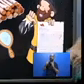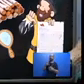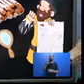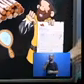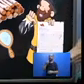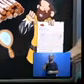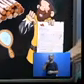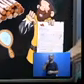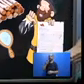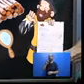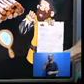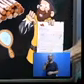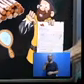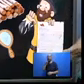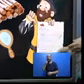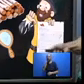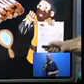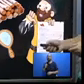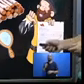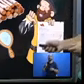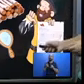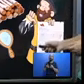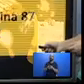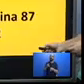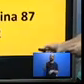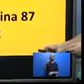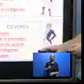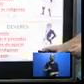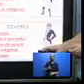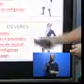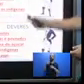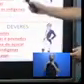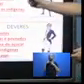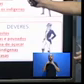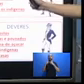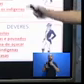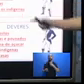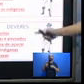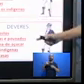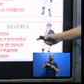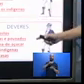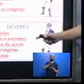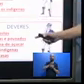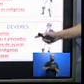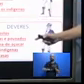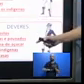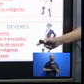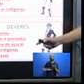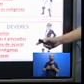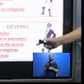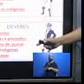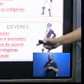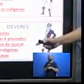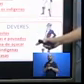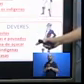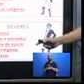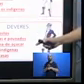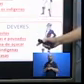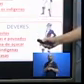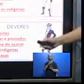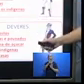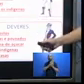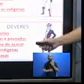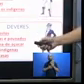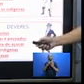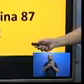os direitos, tá? Alguma dúvida? Ó, só voltar nessa atividade aqui e procurar lá no texto.